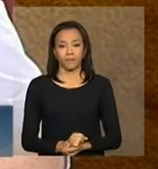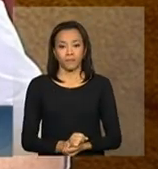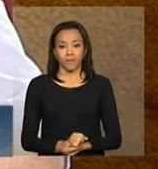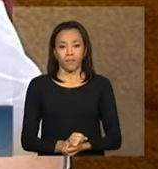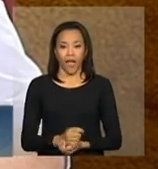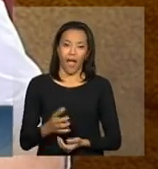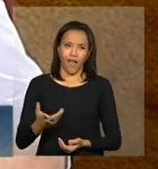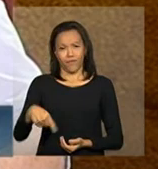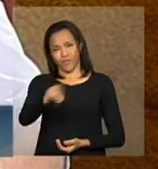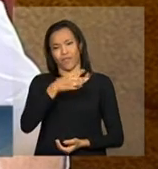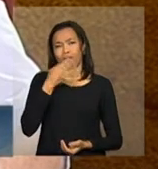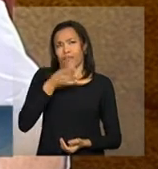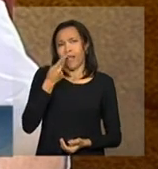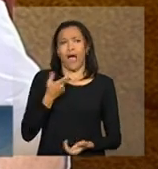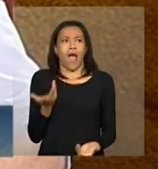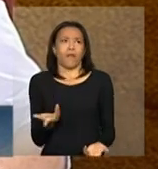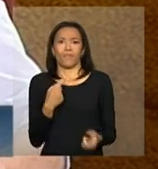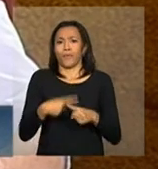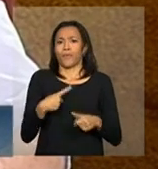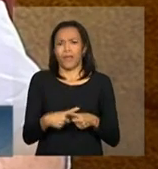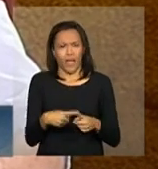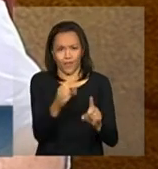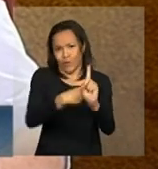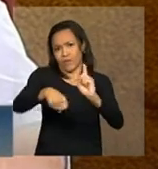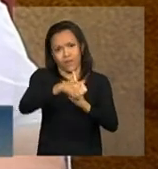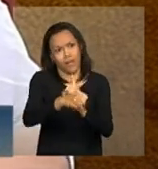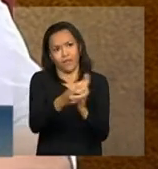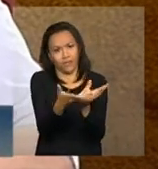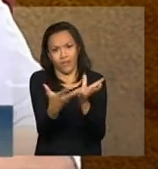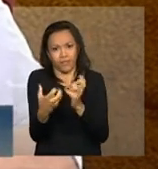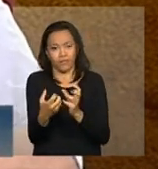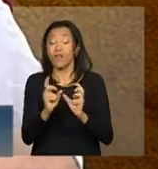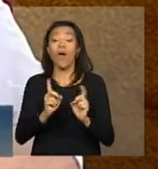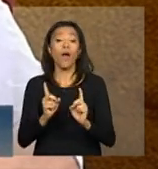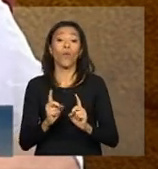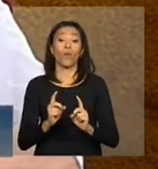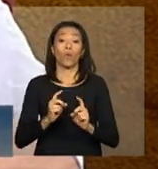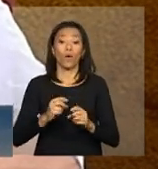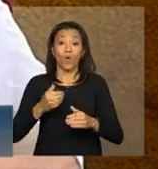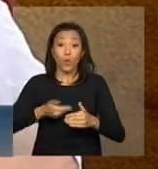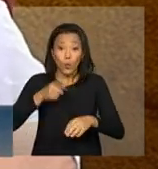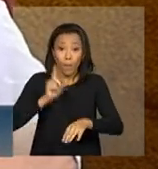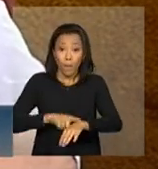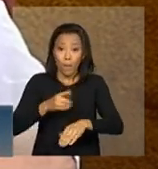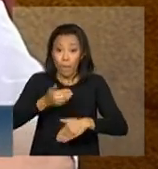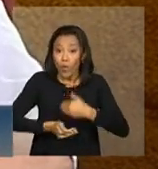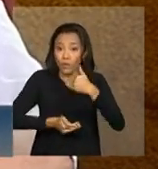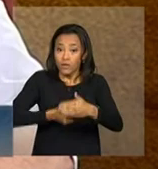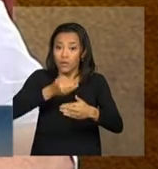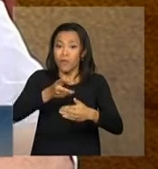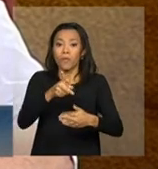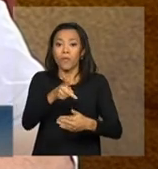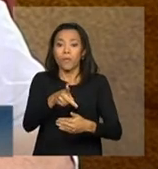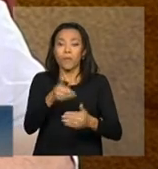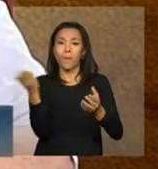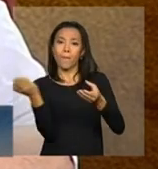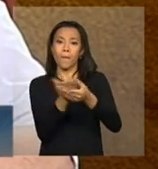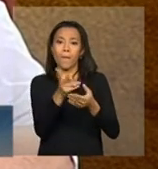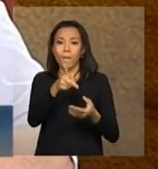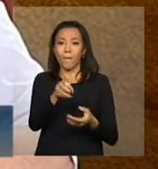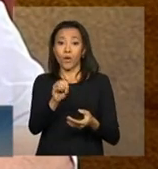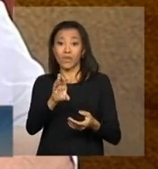Aí vocês vão dizer, poxa, mas é porque a sociedade civil... Não. O processo ele é aberto para todos os órgãos, inclusive